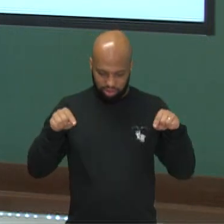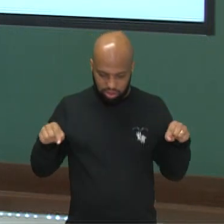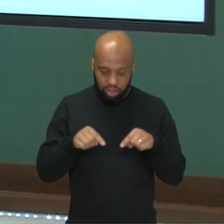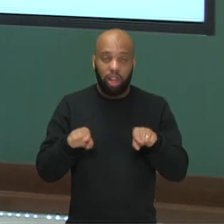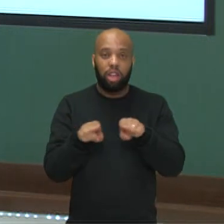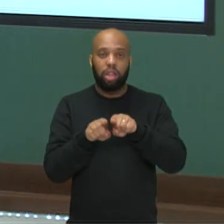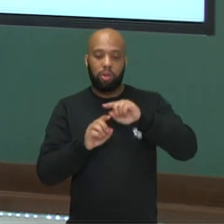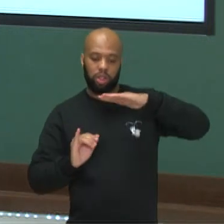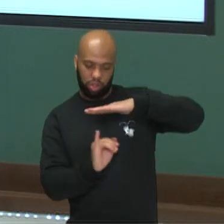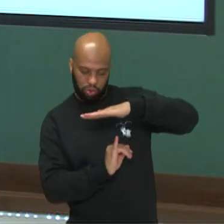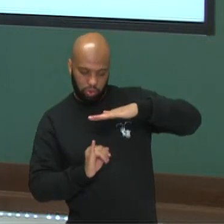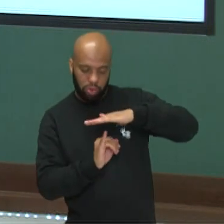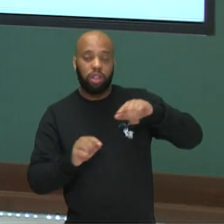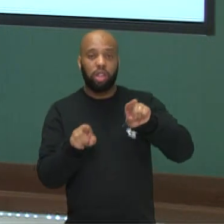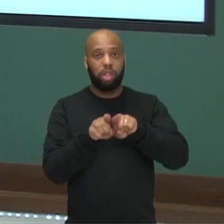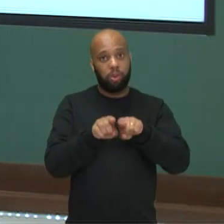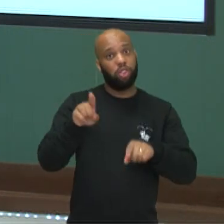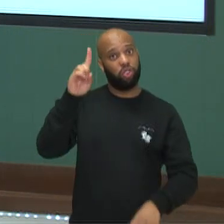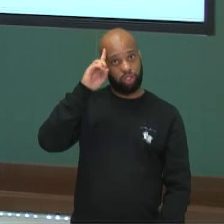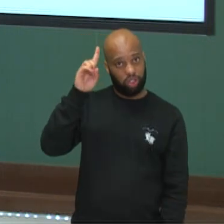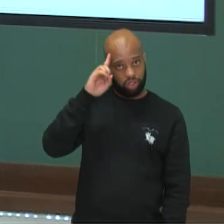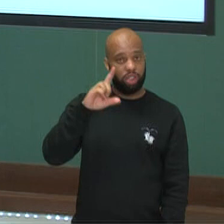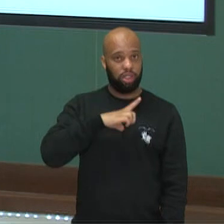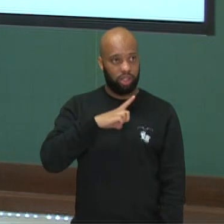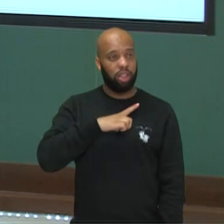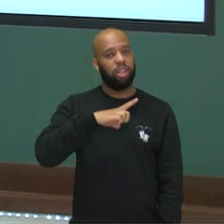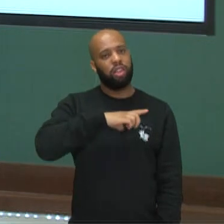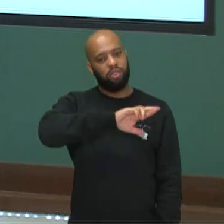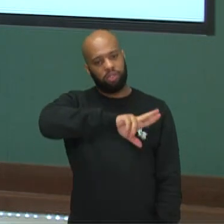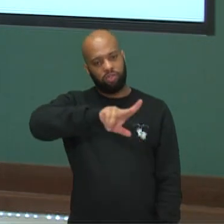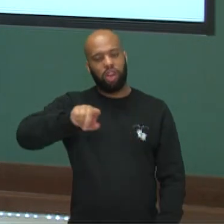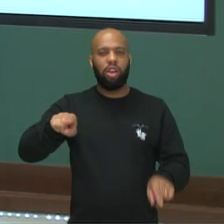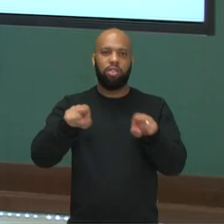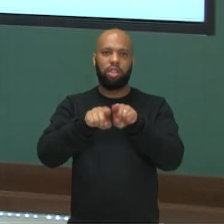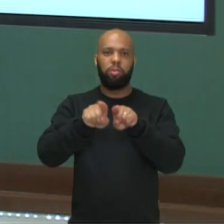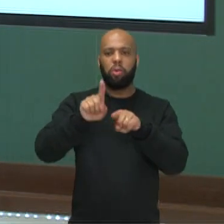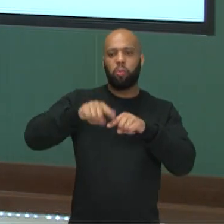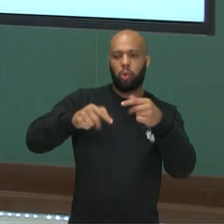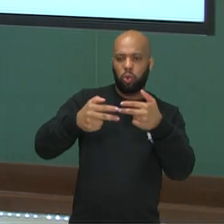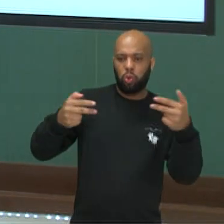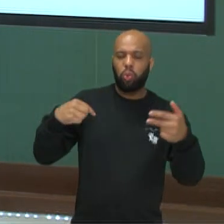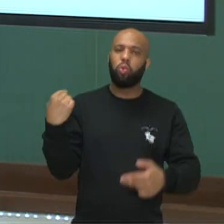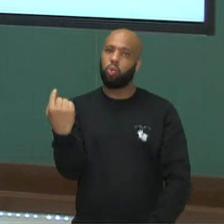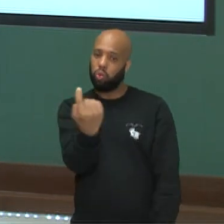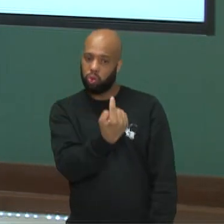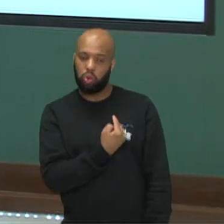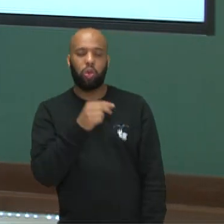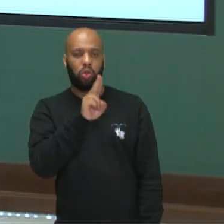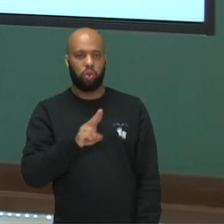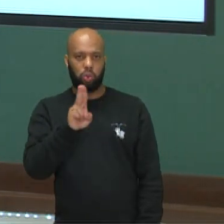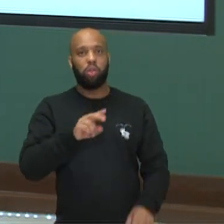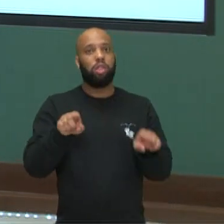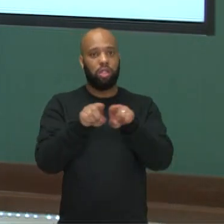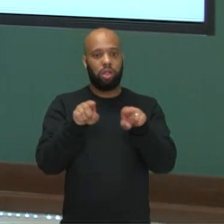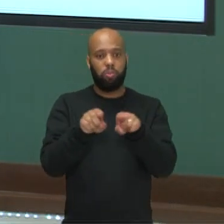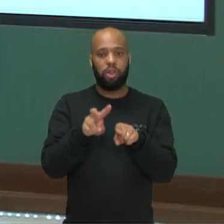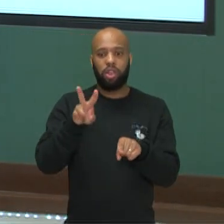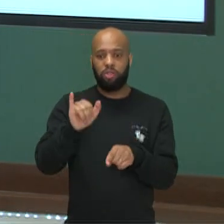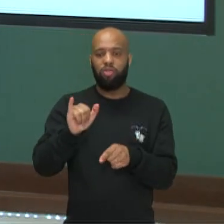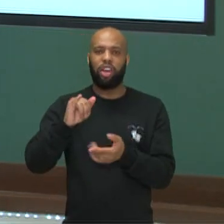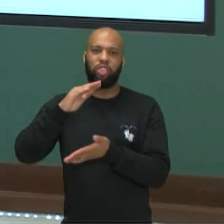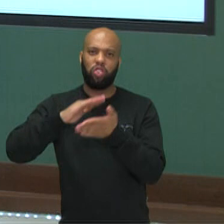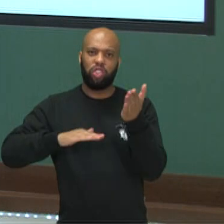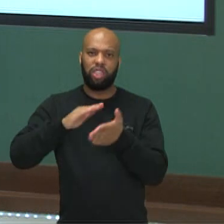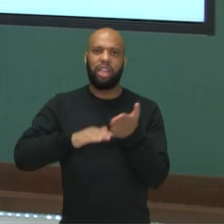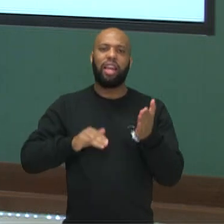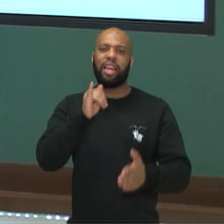nosso dia a dia, em muitos produtos dos quais nós usamos para eliminar pragas